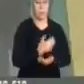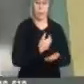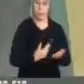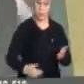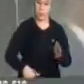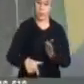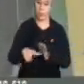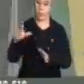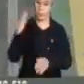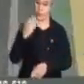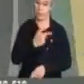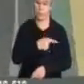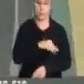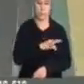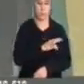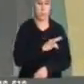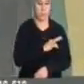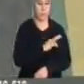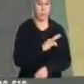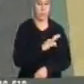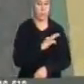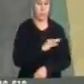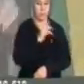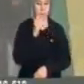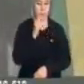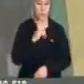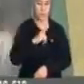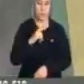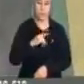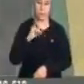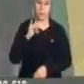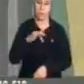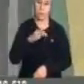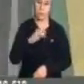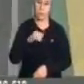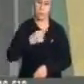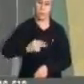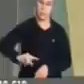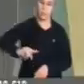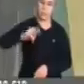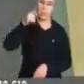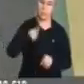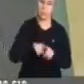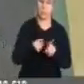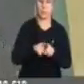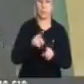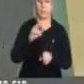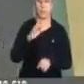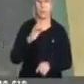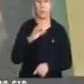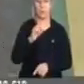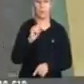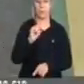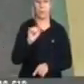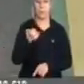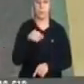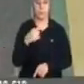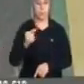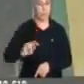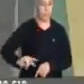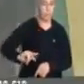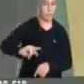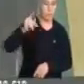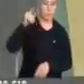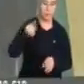trouxe a inflação na casa dos 2 dígitos, que trouxe a recessão na casa dos 2 dígitos e que, acima de